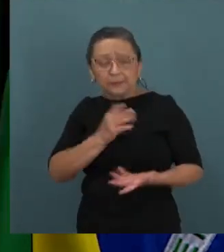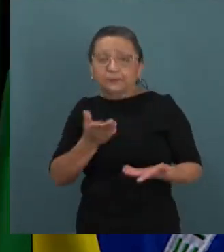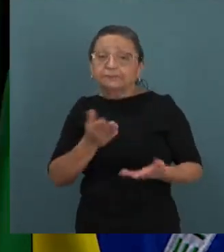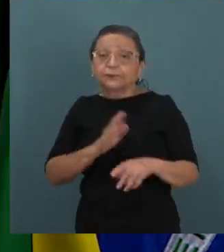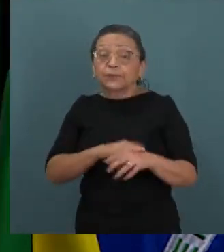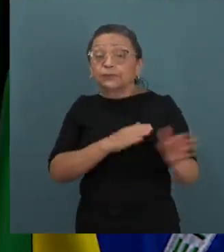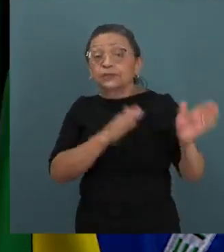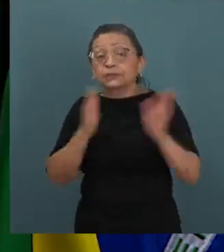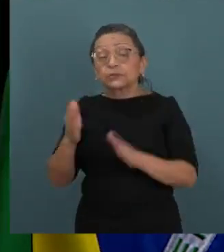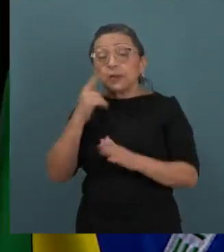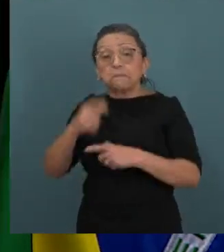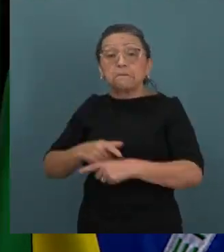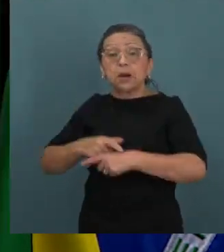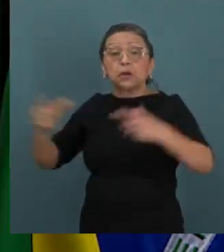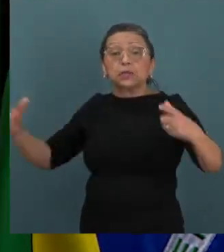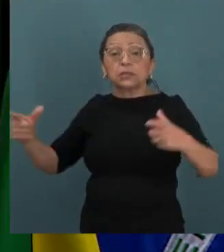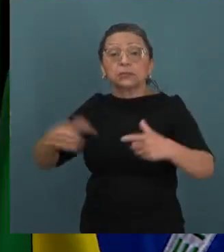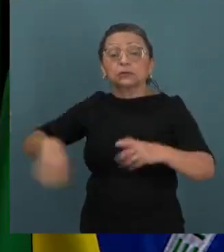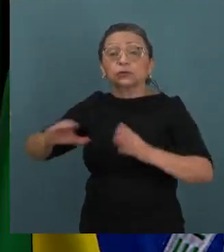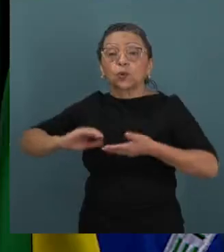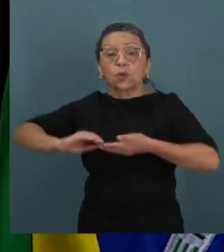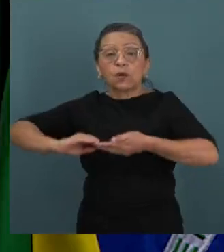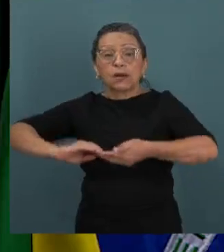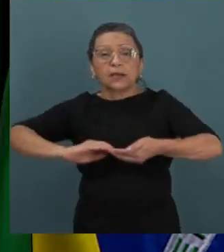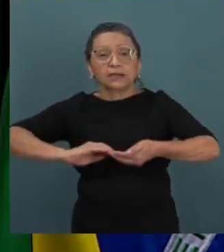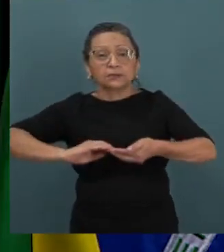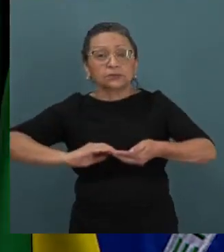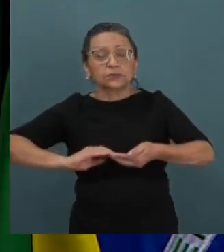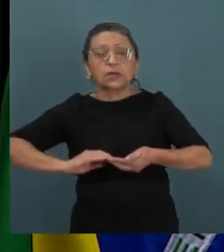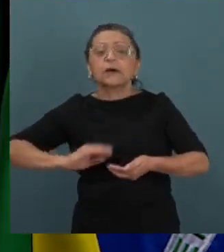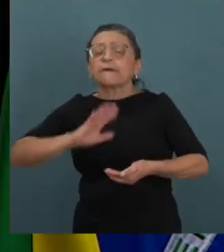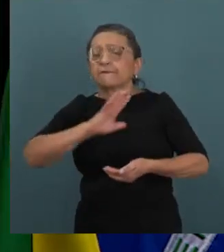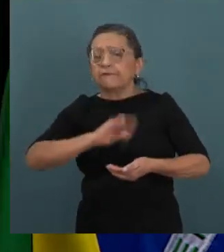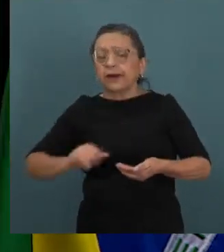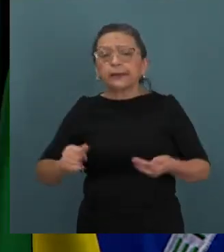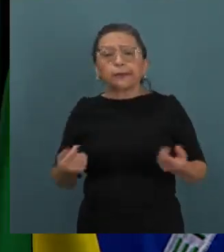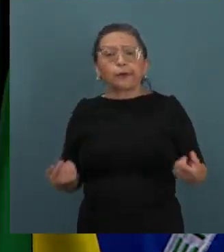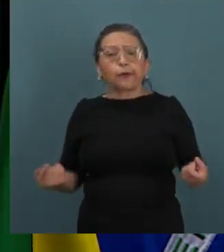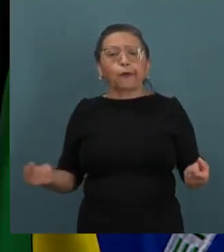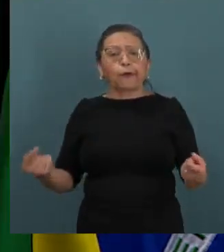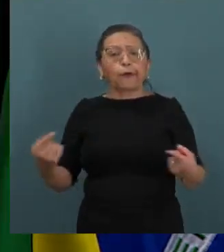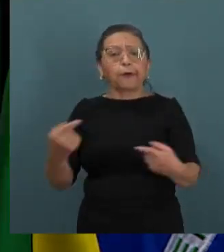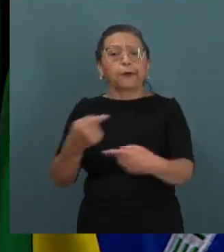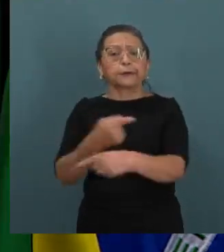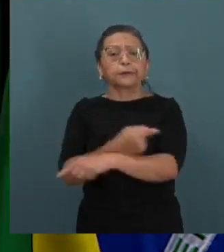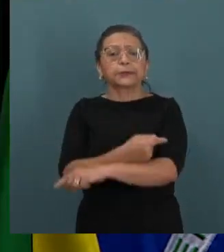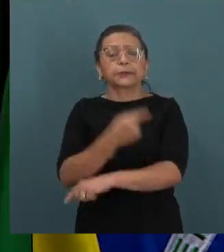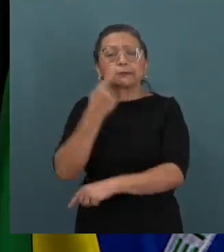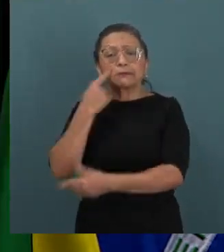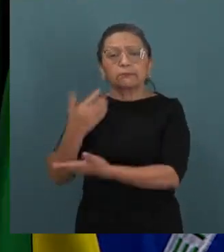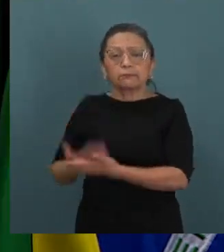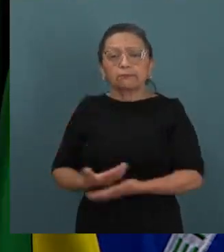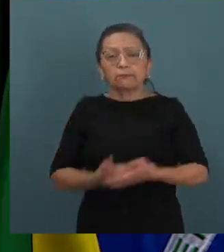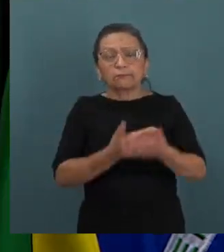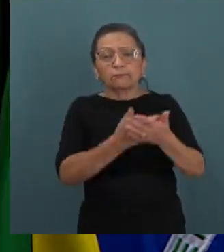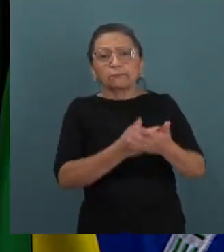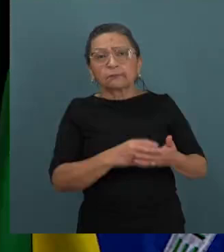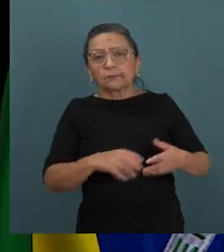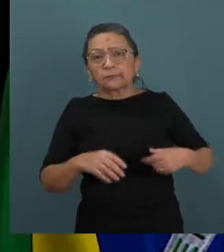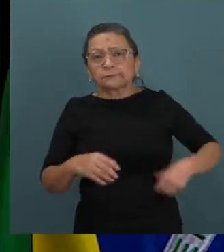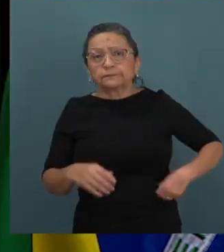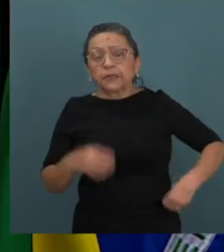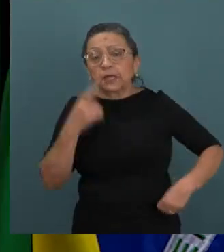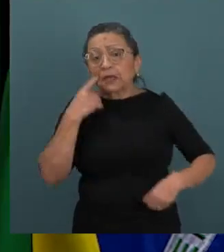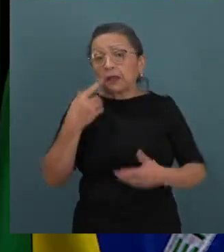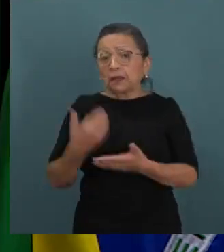a maioria governista do Congresso Nacional vai totalmente na contramão, se lambuzando com a farra